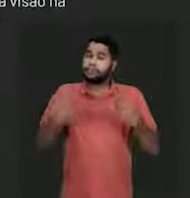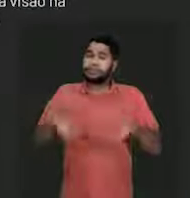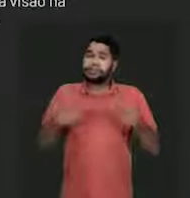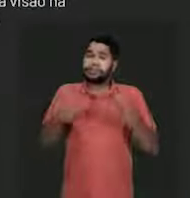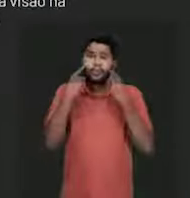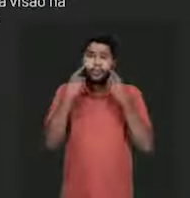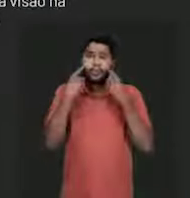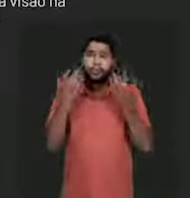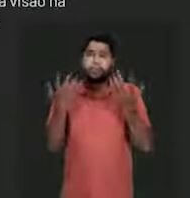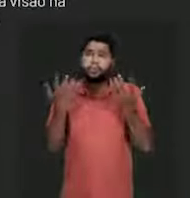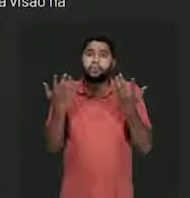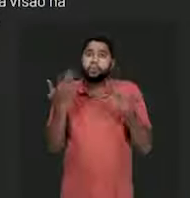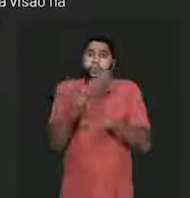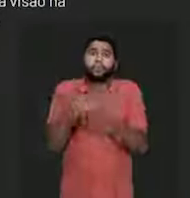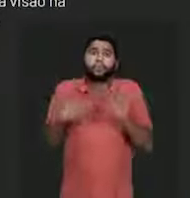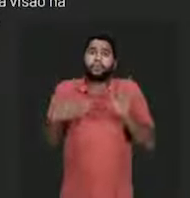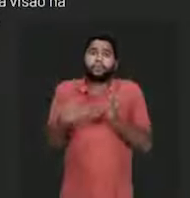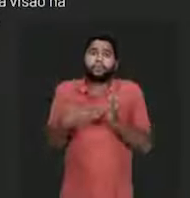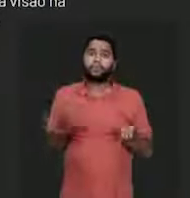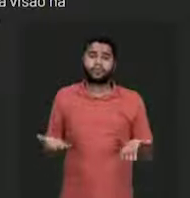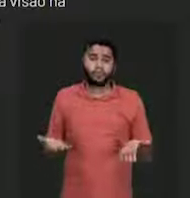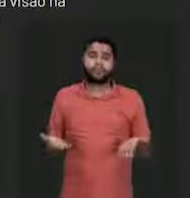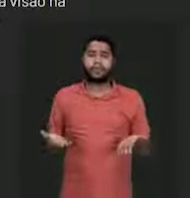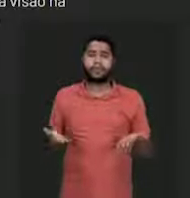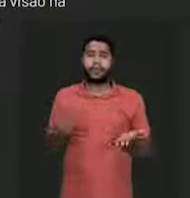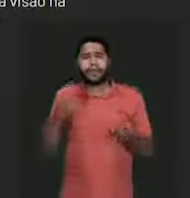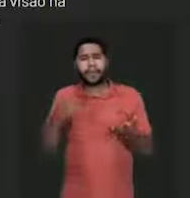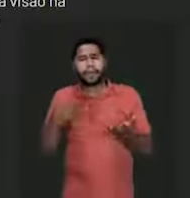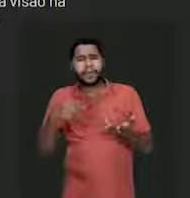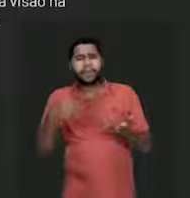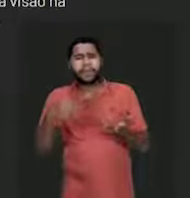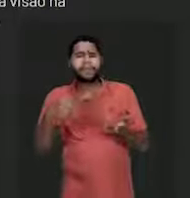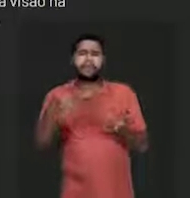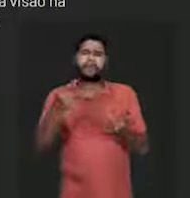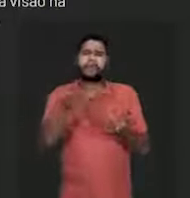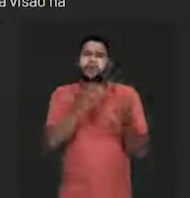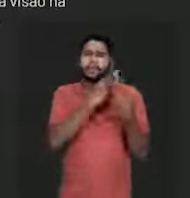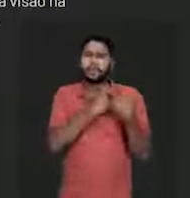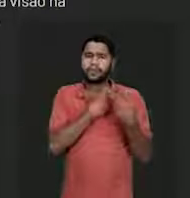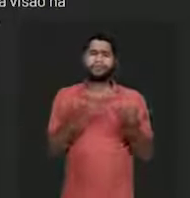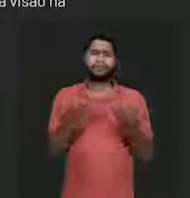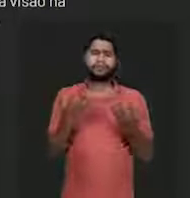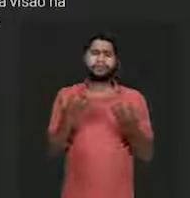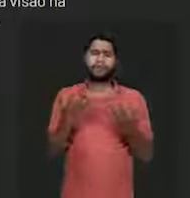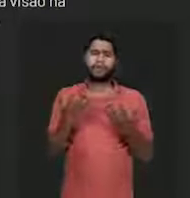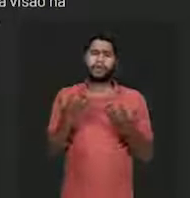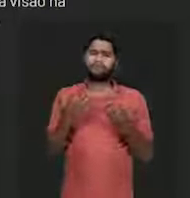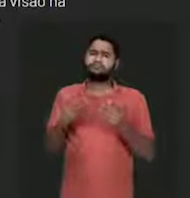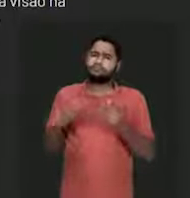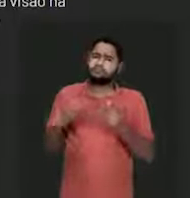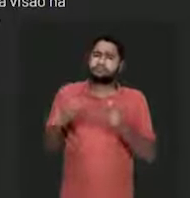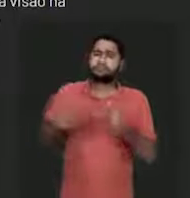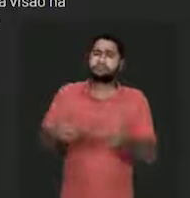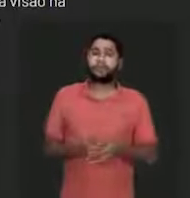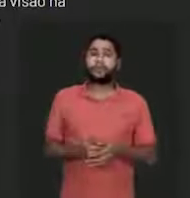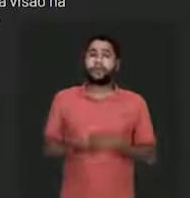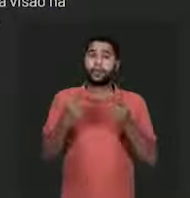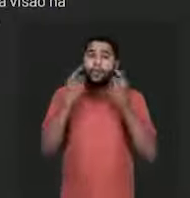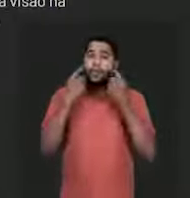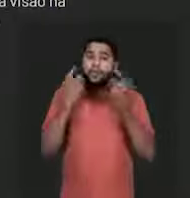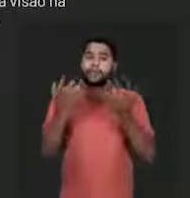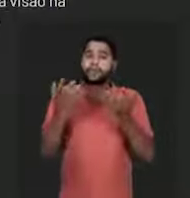para tudo, né? Praticamente todas as funções que a gente vai exercer. Que os olhos